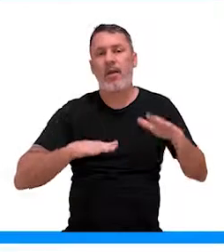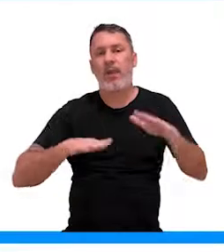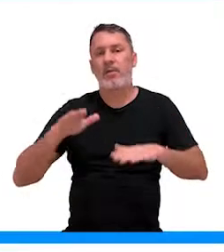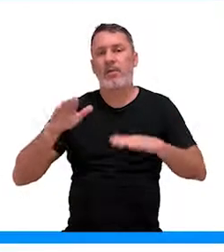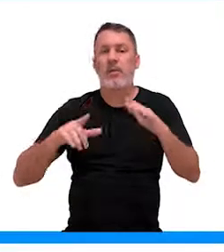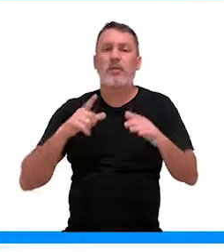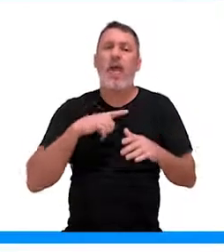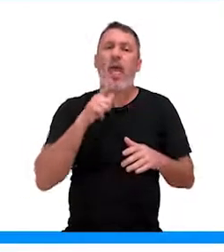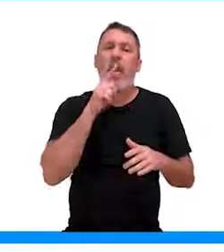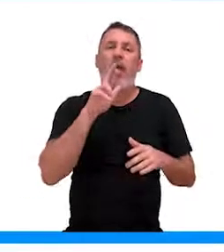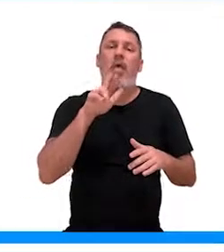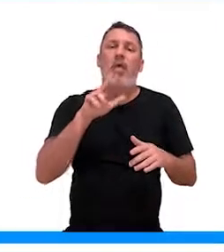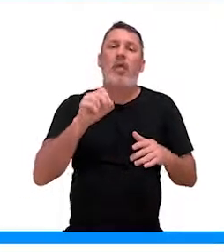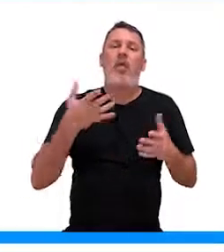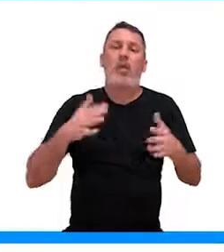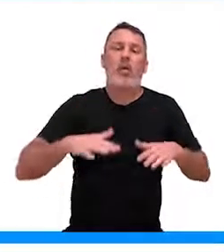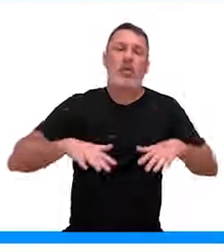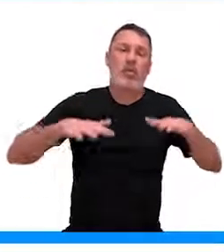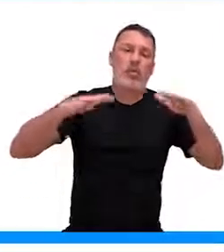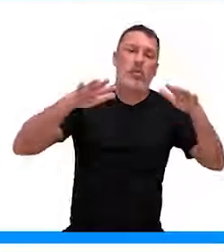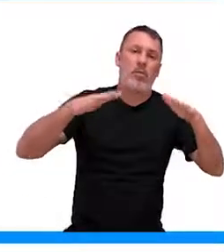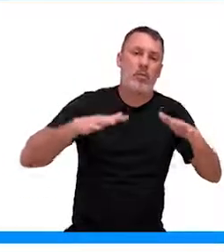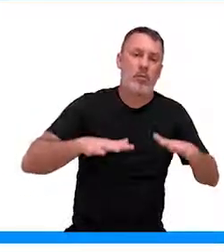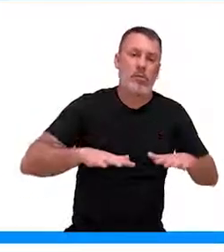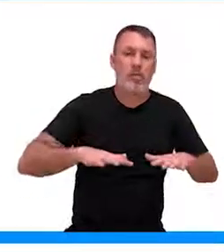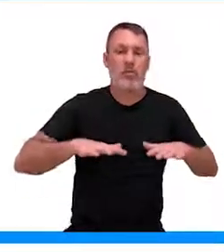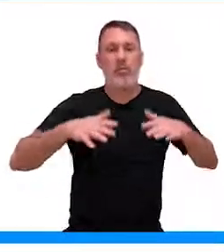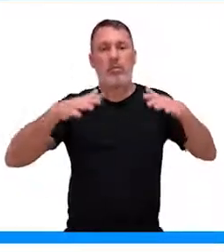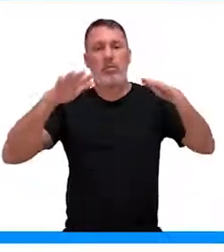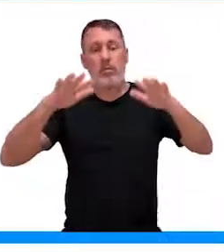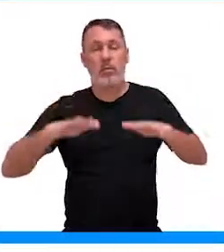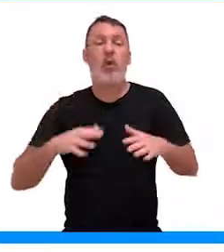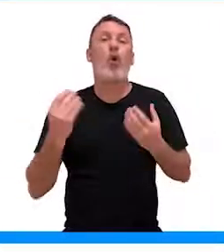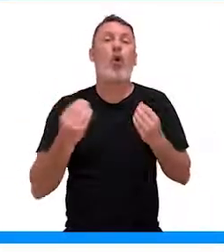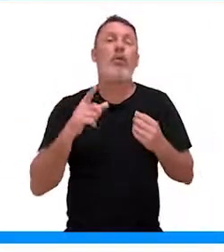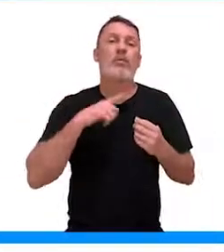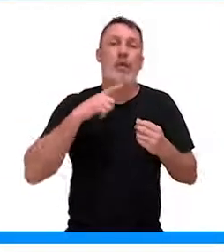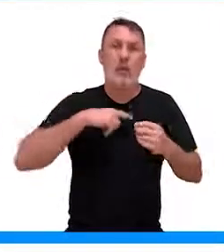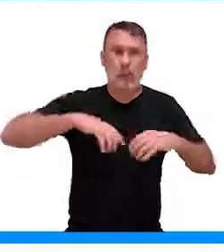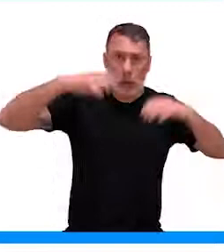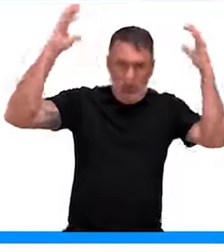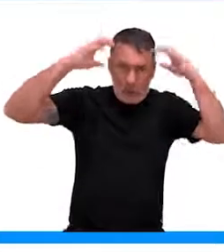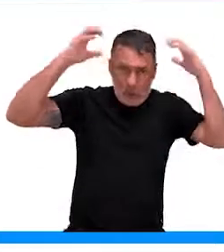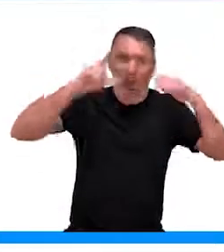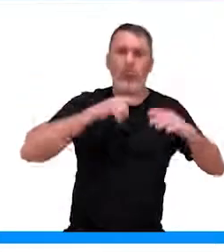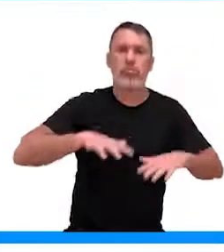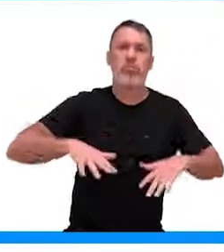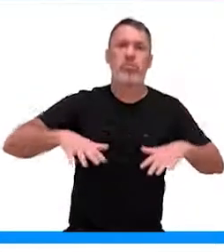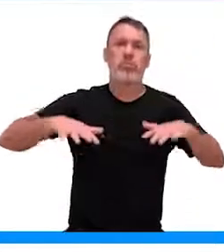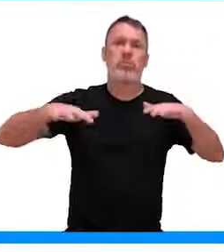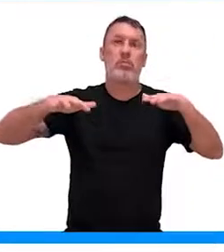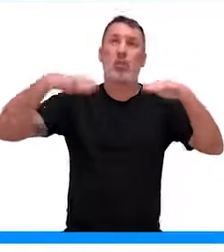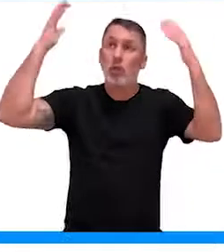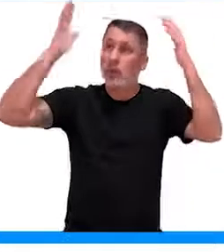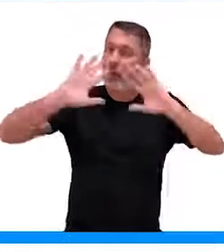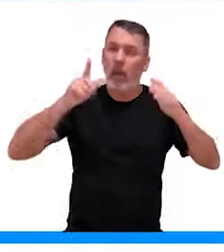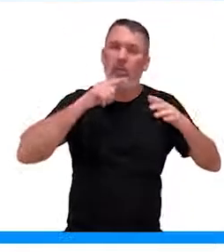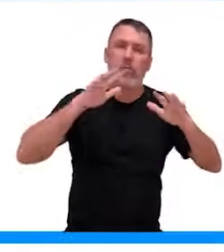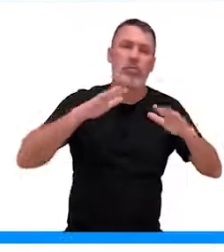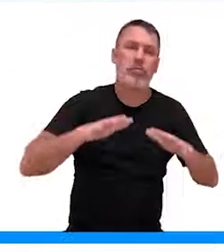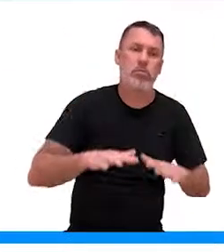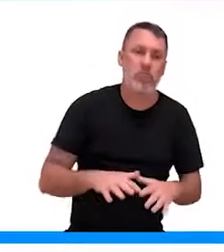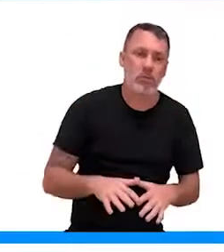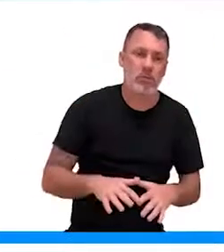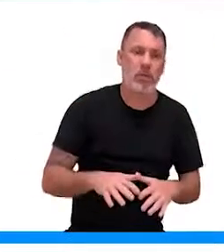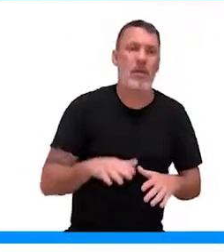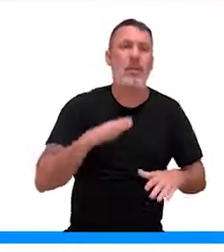de água dos rios. E isso vai depender da maneira que ele é alimentado. Então, claro, as águas desse rio